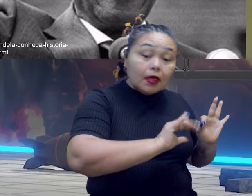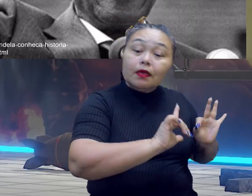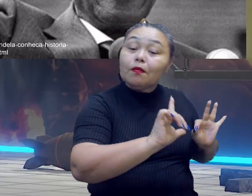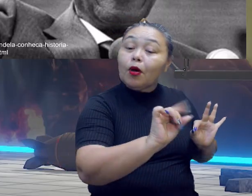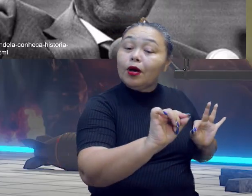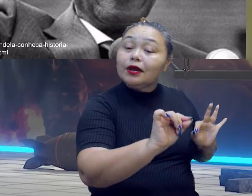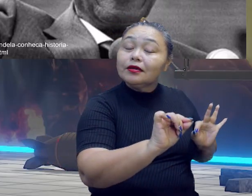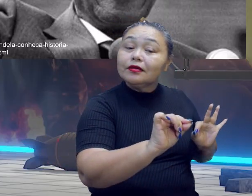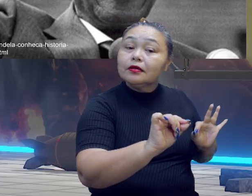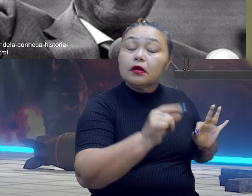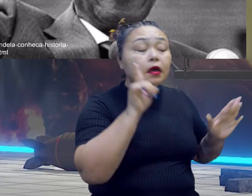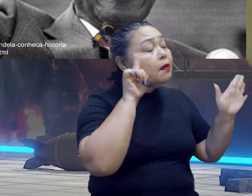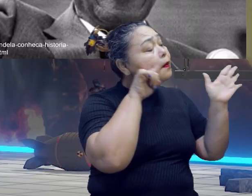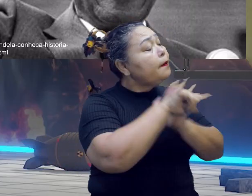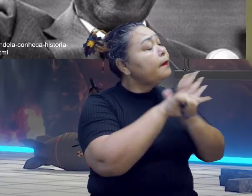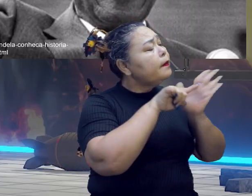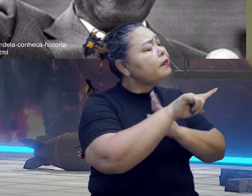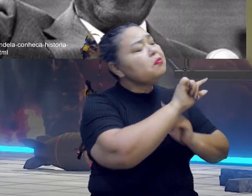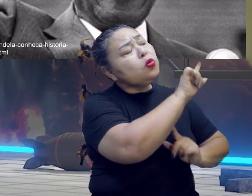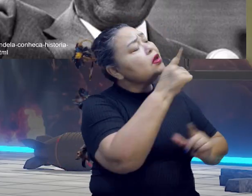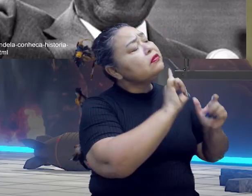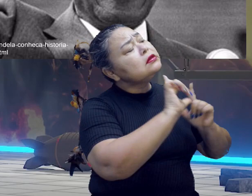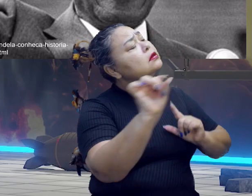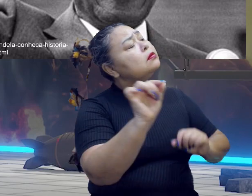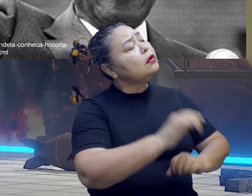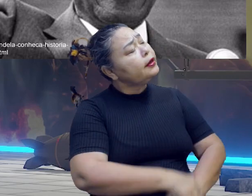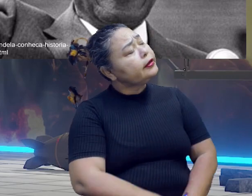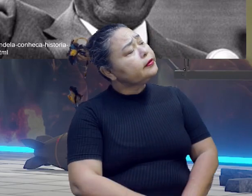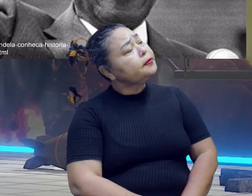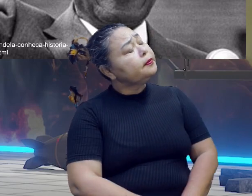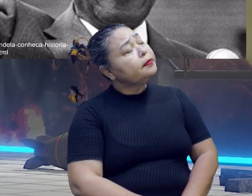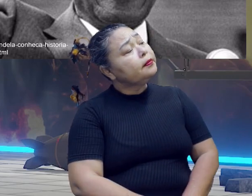embora. Aí ele pergunta, por que vocês estão indo embora?